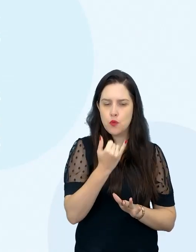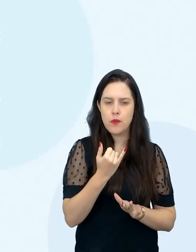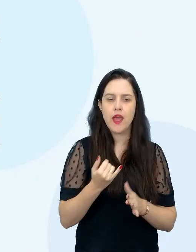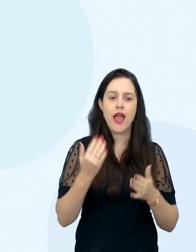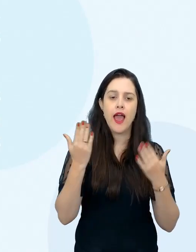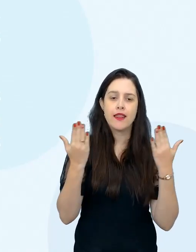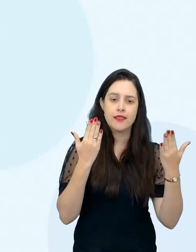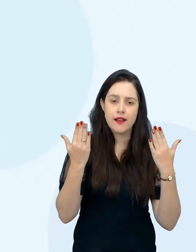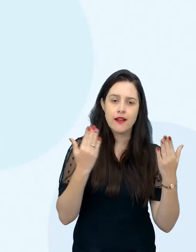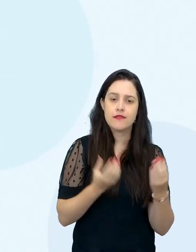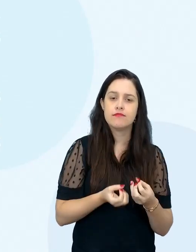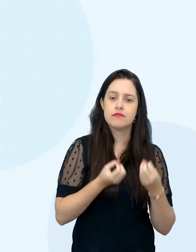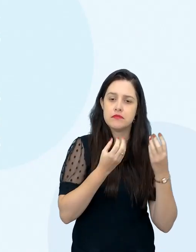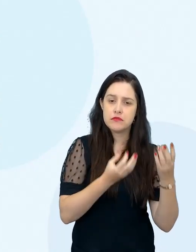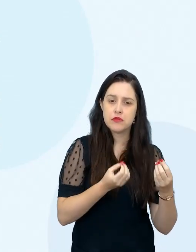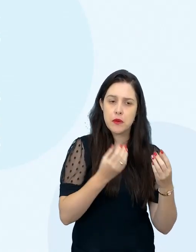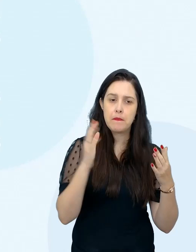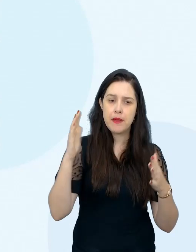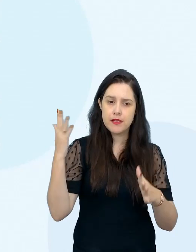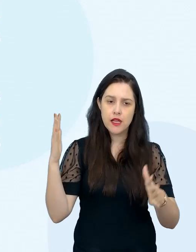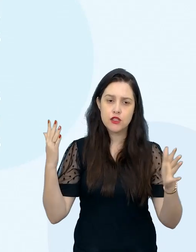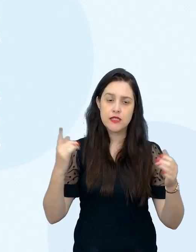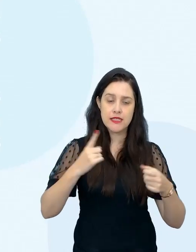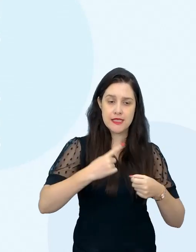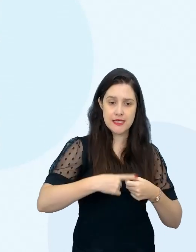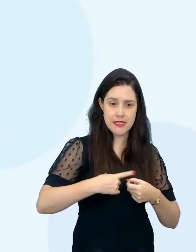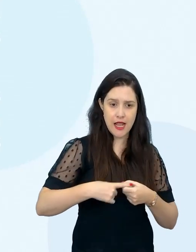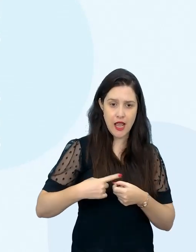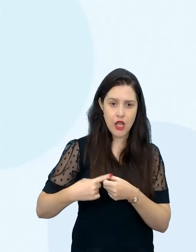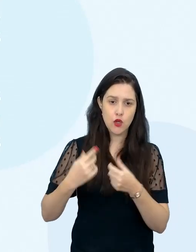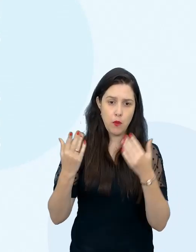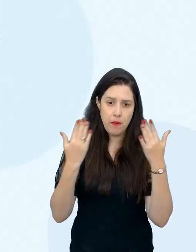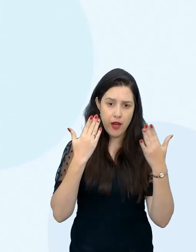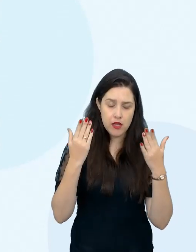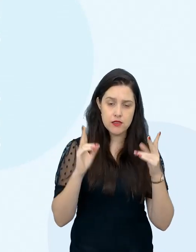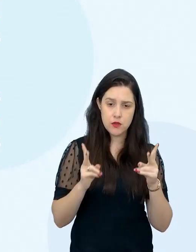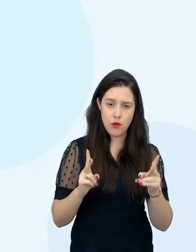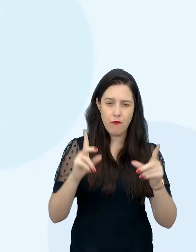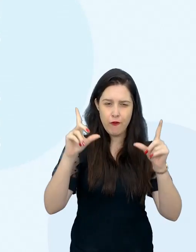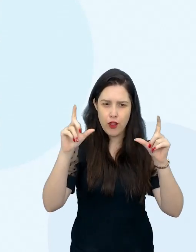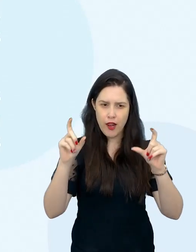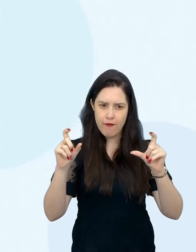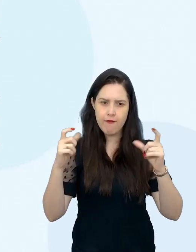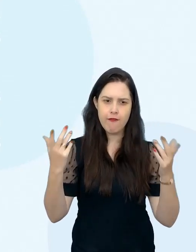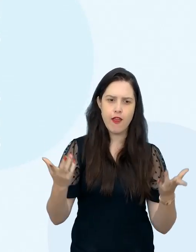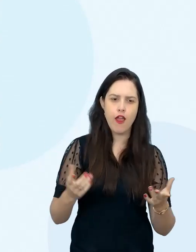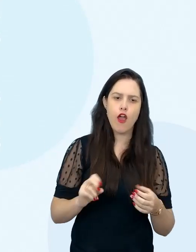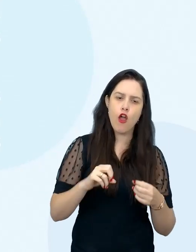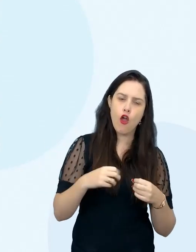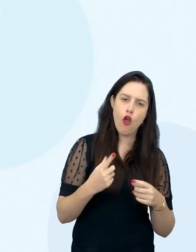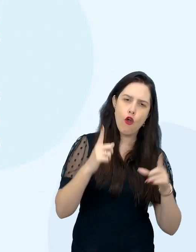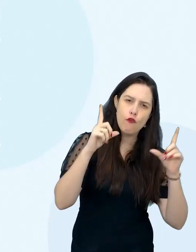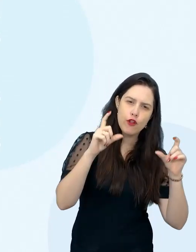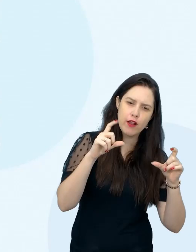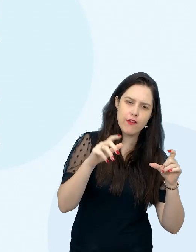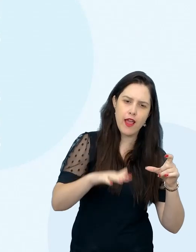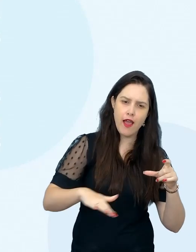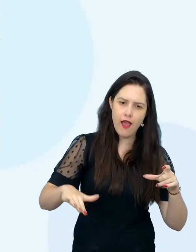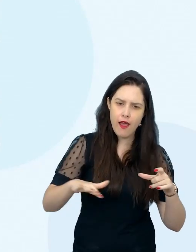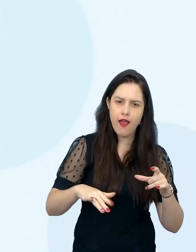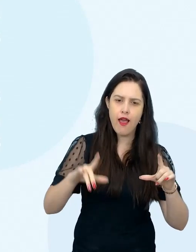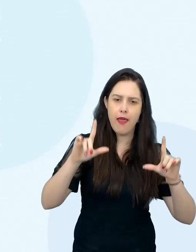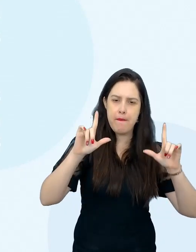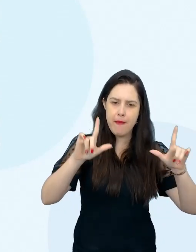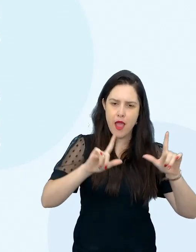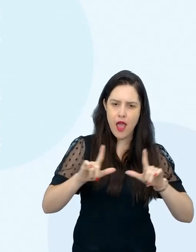Analisar transformações de paisagens nas cidades, comparando sequências de fotografias, fotografias aéreas e imagens